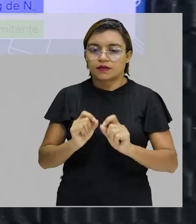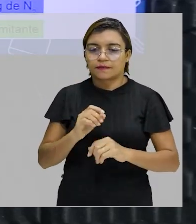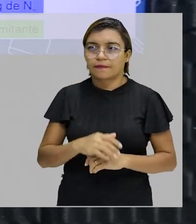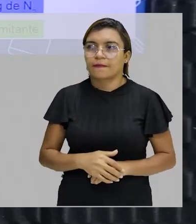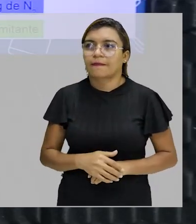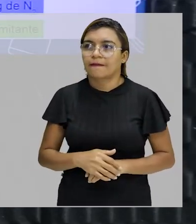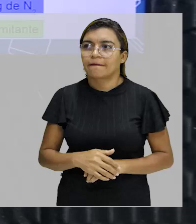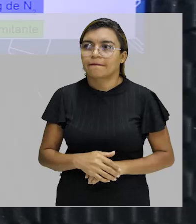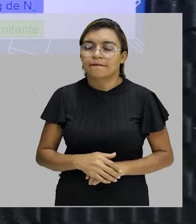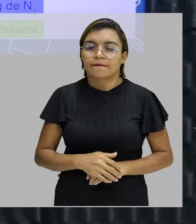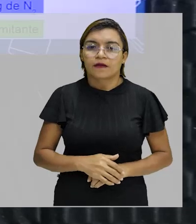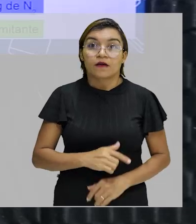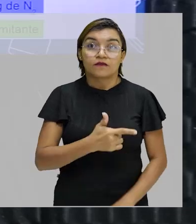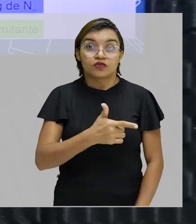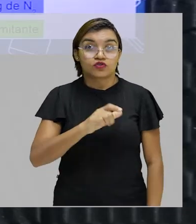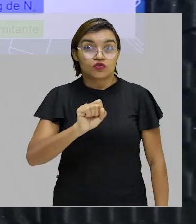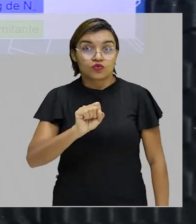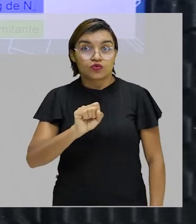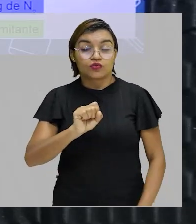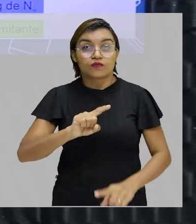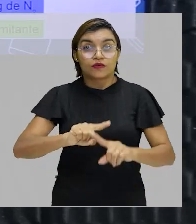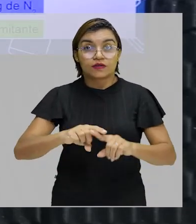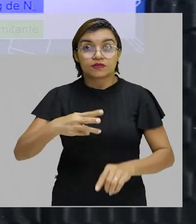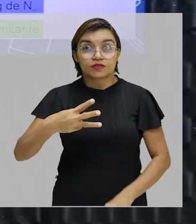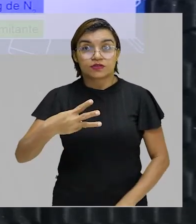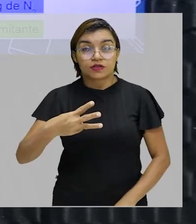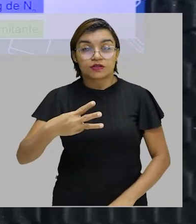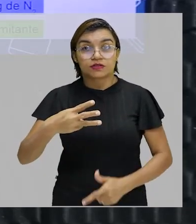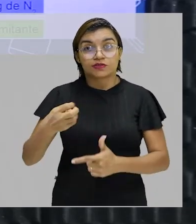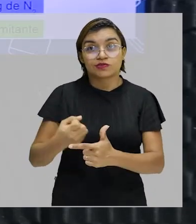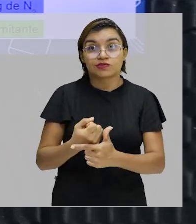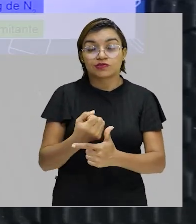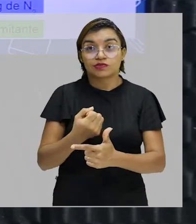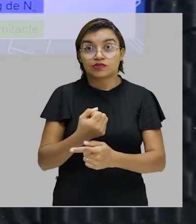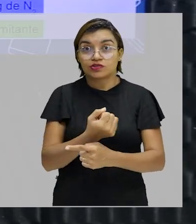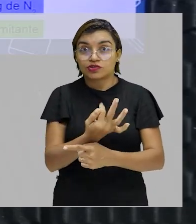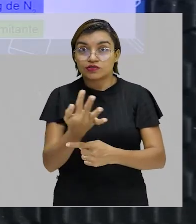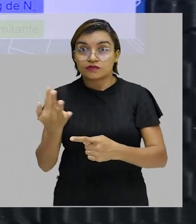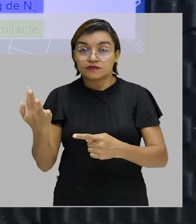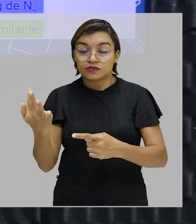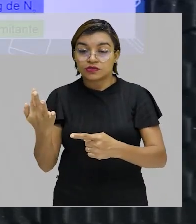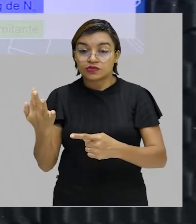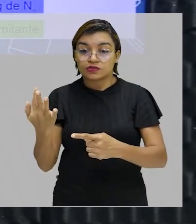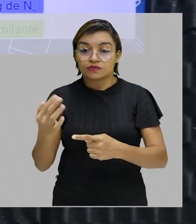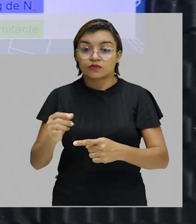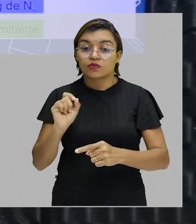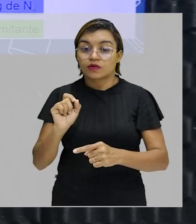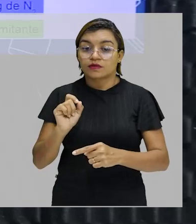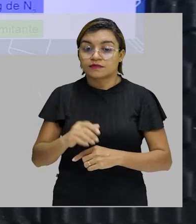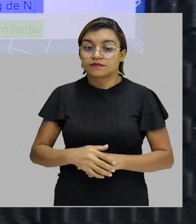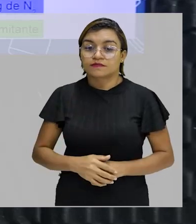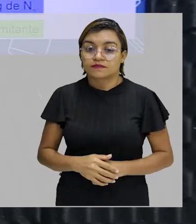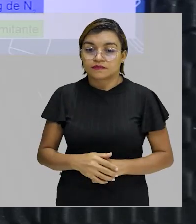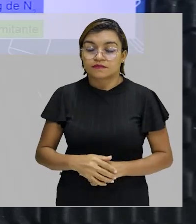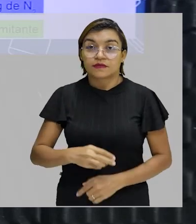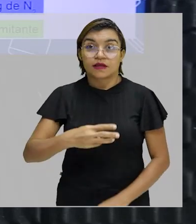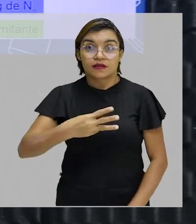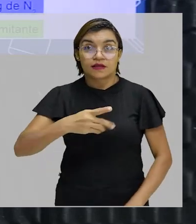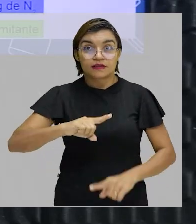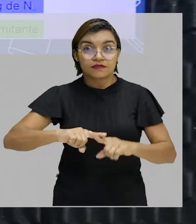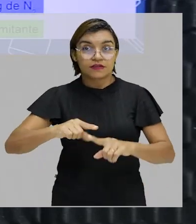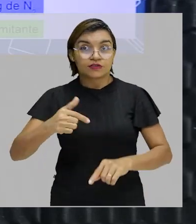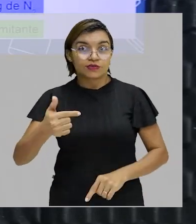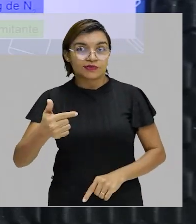meios, 28 vezes 3, dividido pelo extremo. Quem é o extremo? 3 vezes